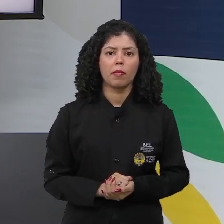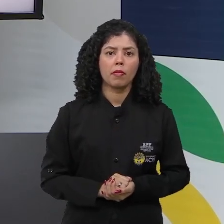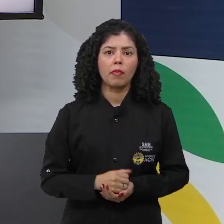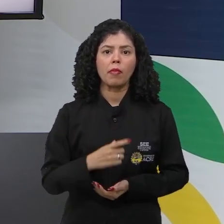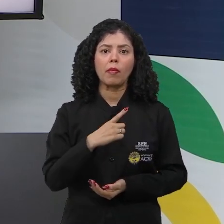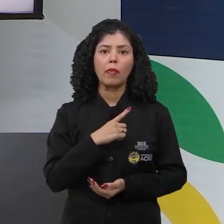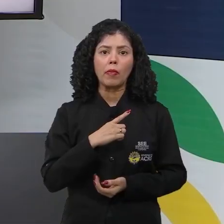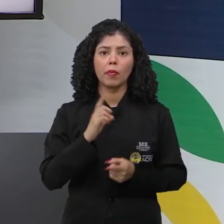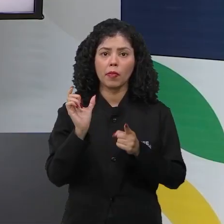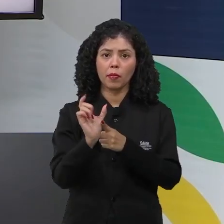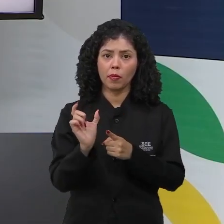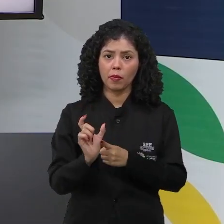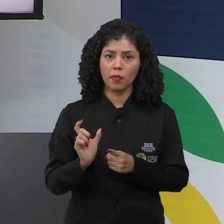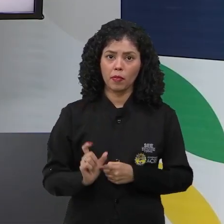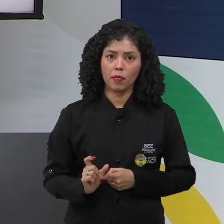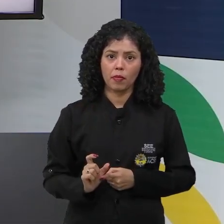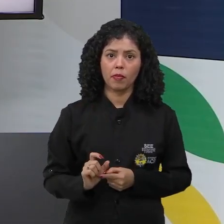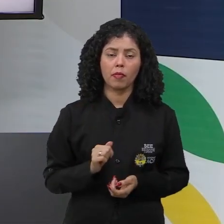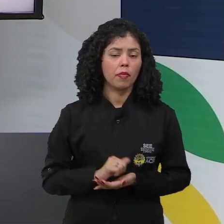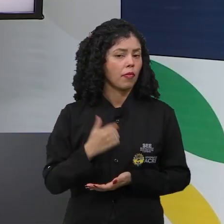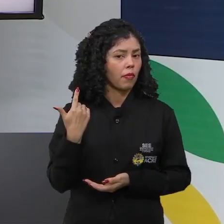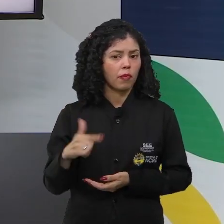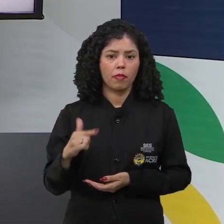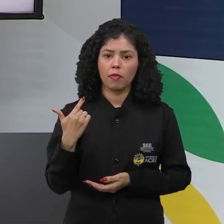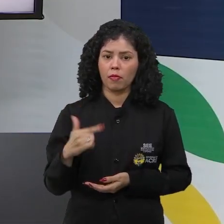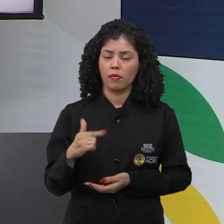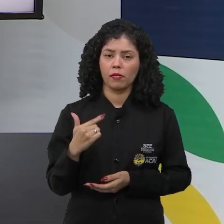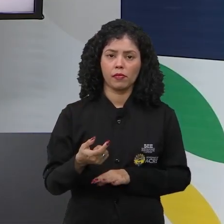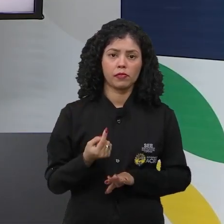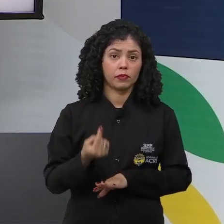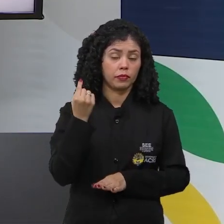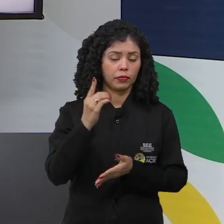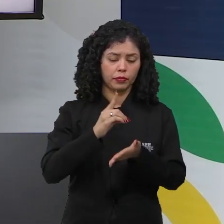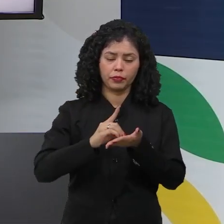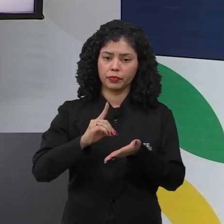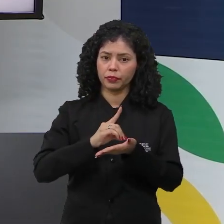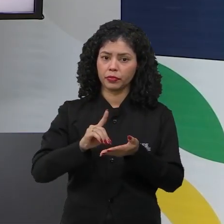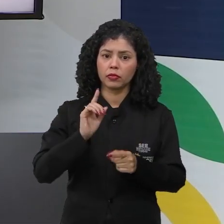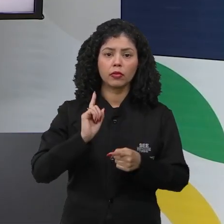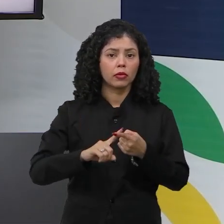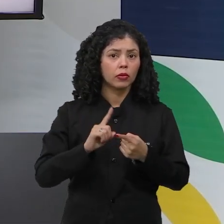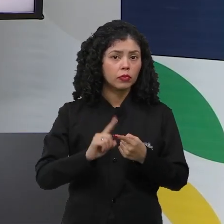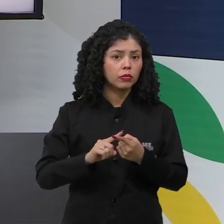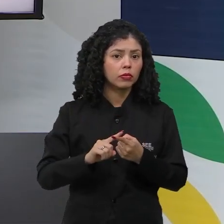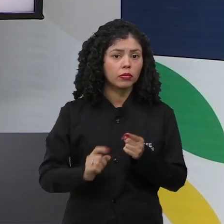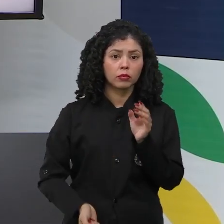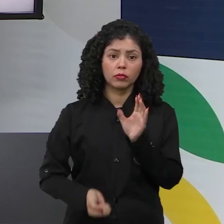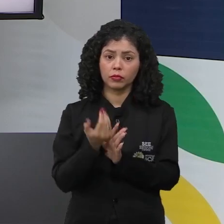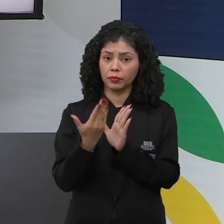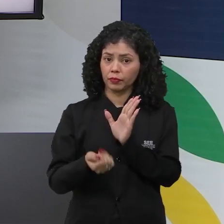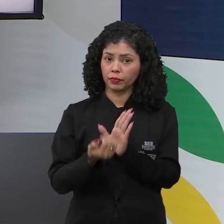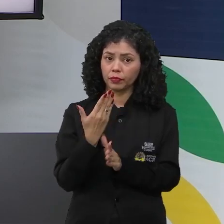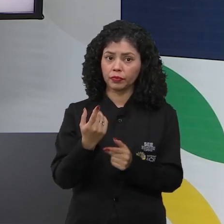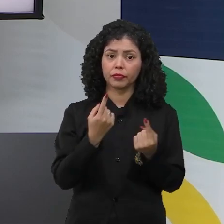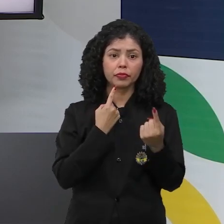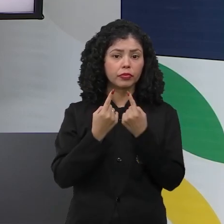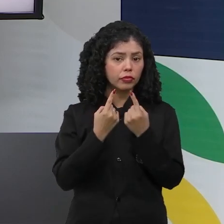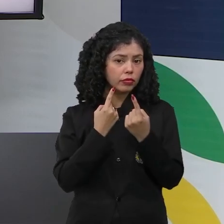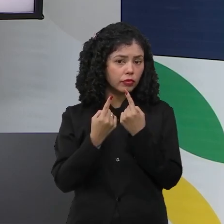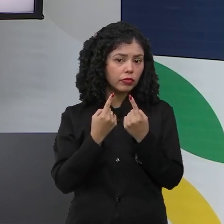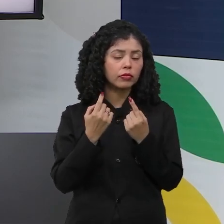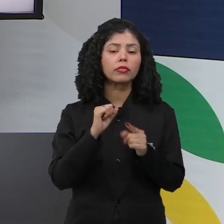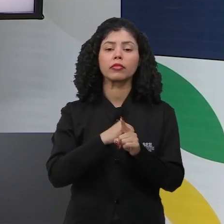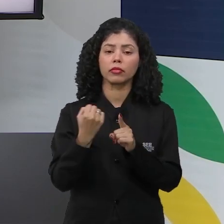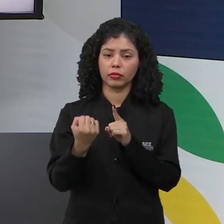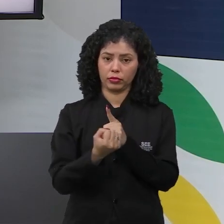tem palavras que não existem lá no dicionário, porque são frutos de uma